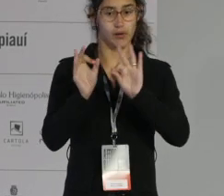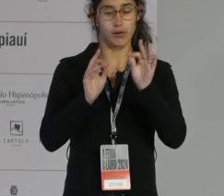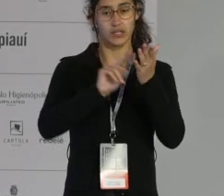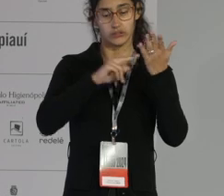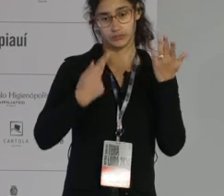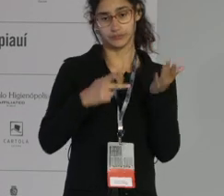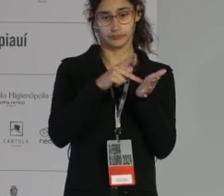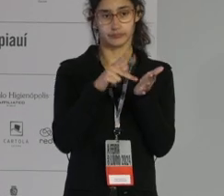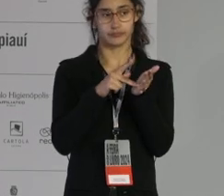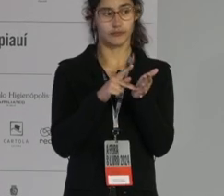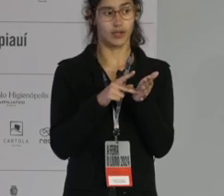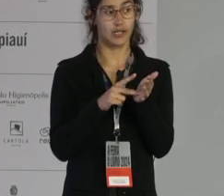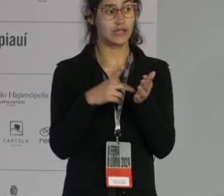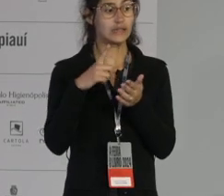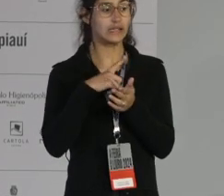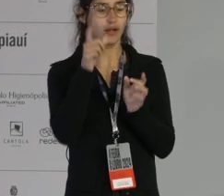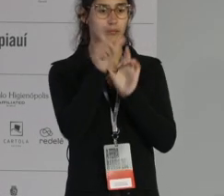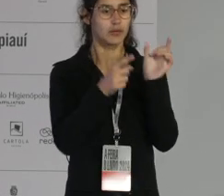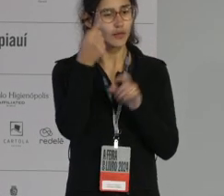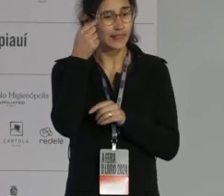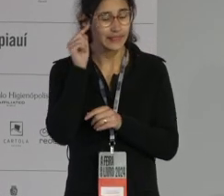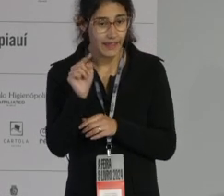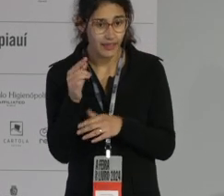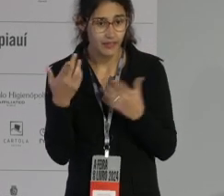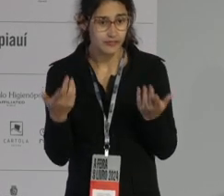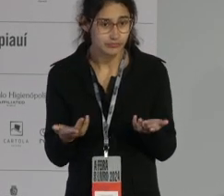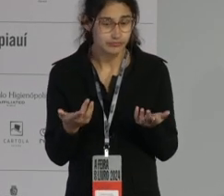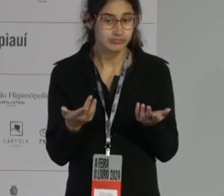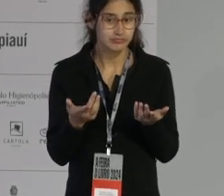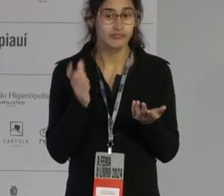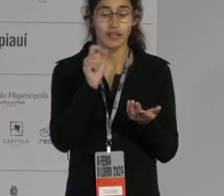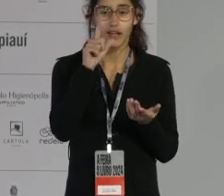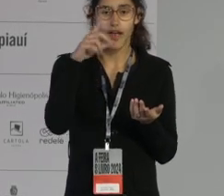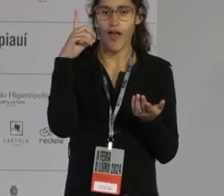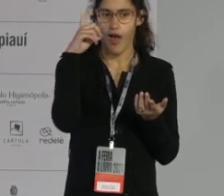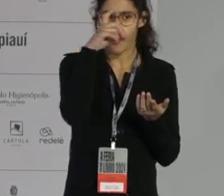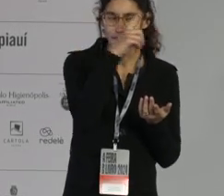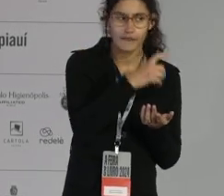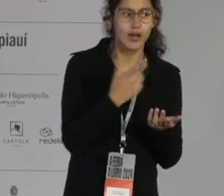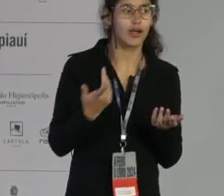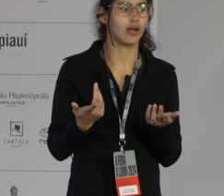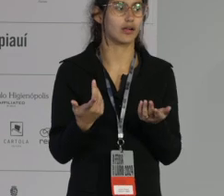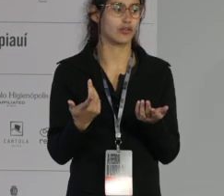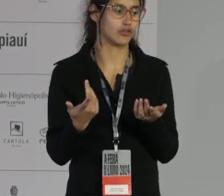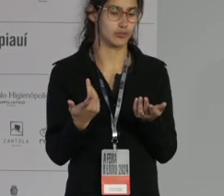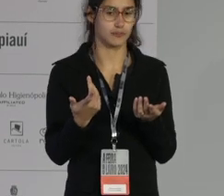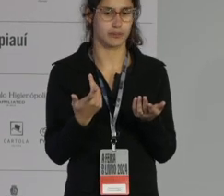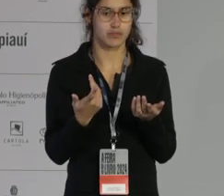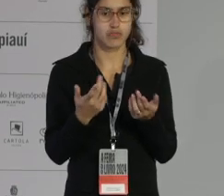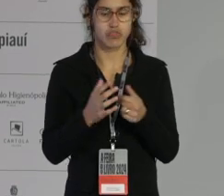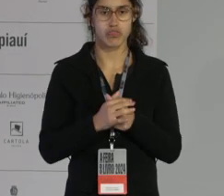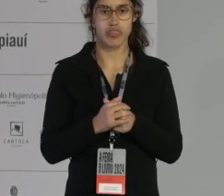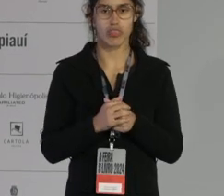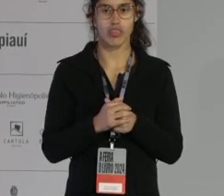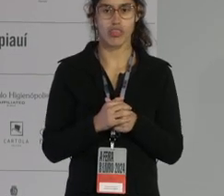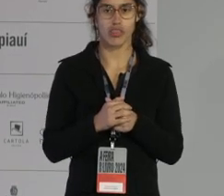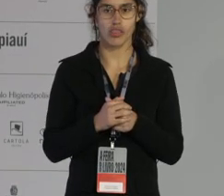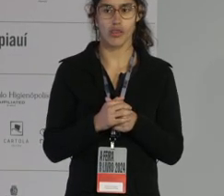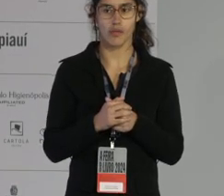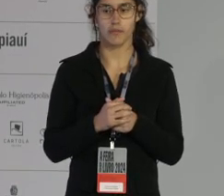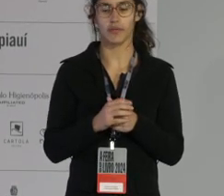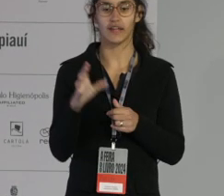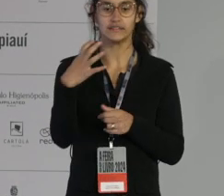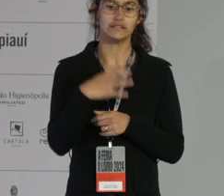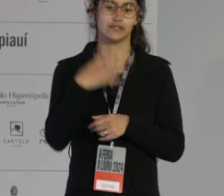mesmo. Eu não, você tem, alguém tem alguma ideia? Porque é muito difícil. É, Lado